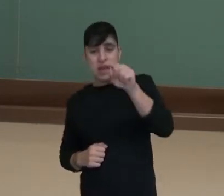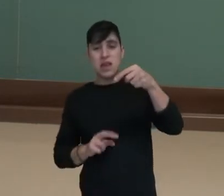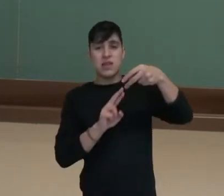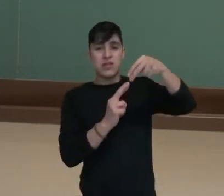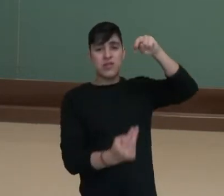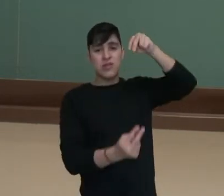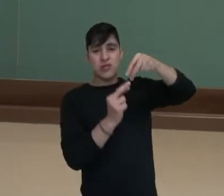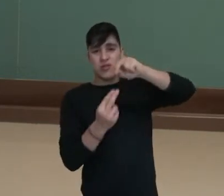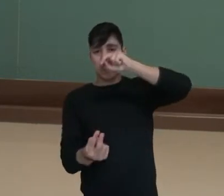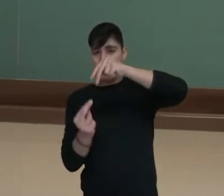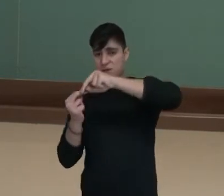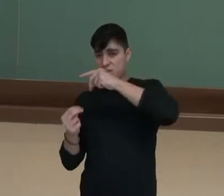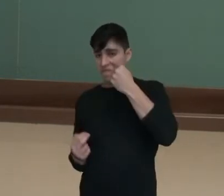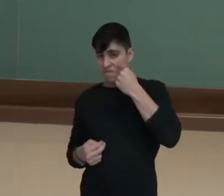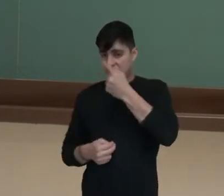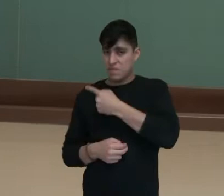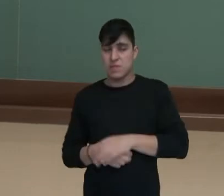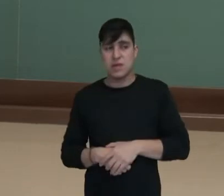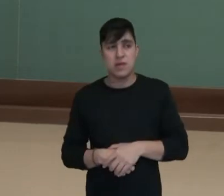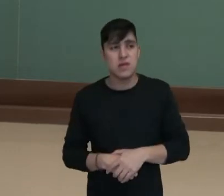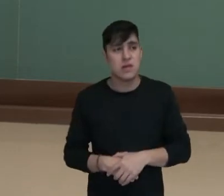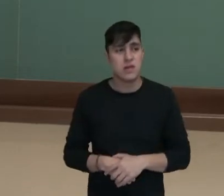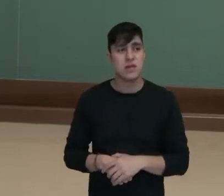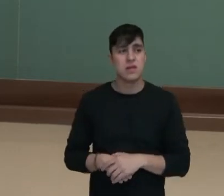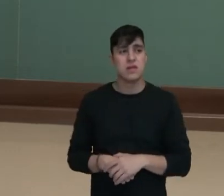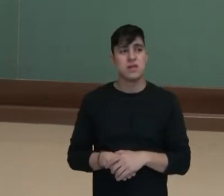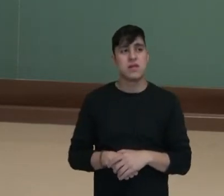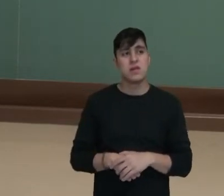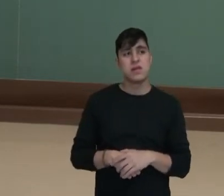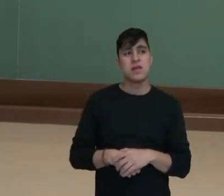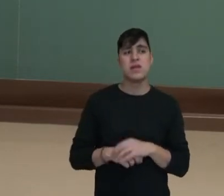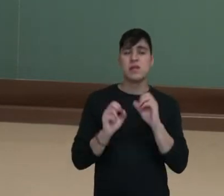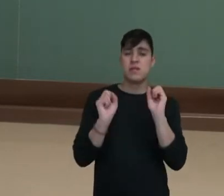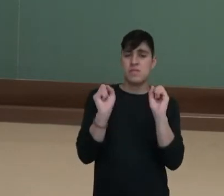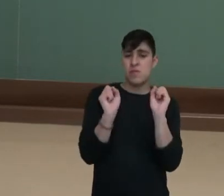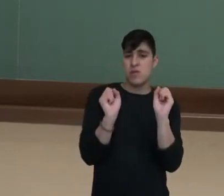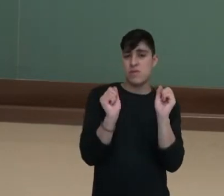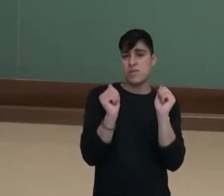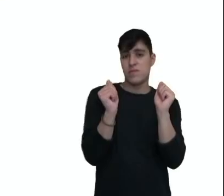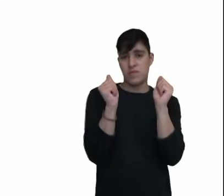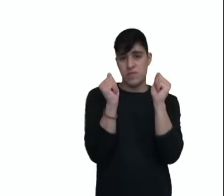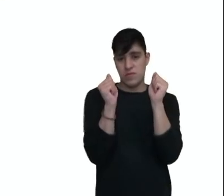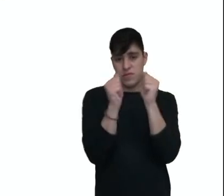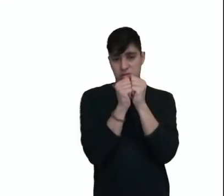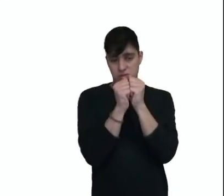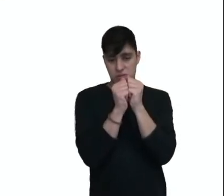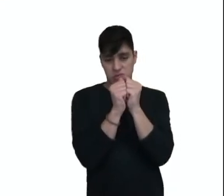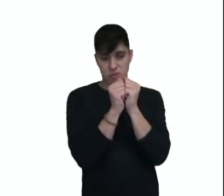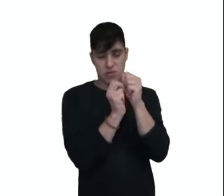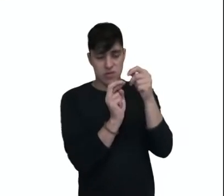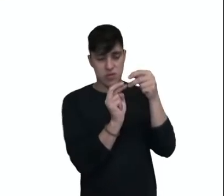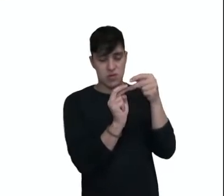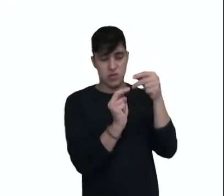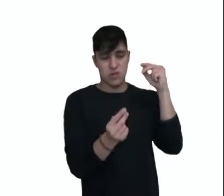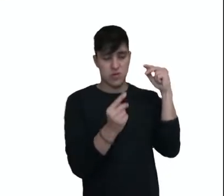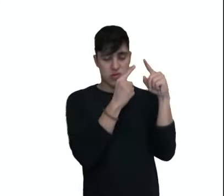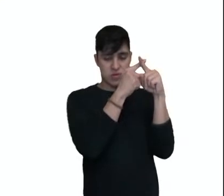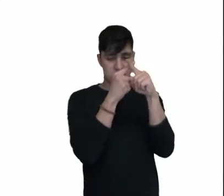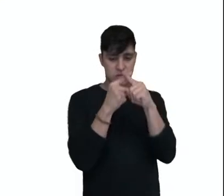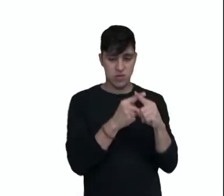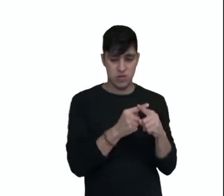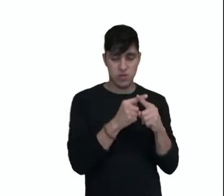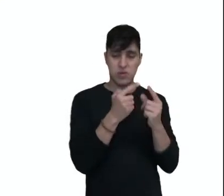olha o que acontece aqui, olha. Pode estar unido os cromossomos e pode constituir um novo